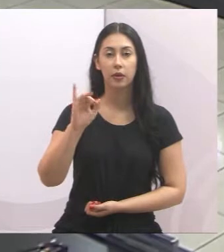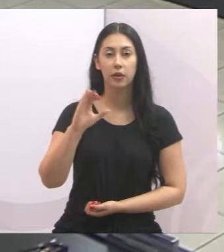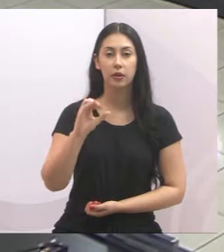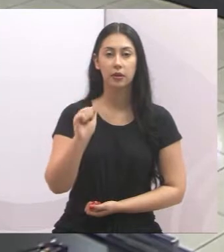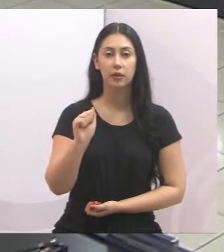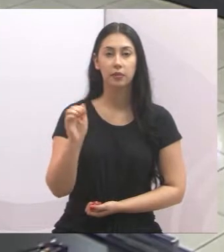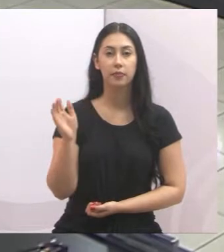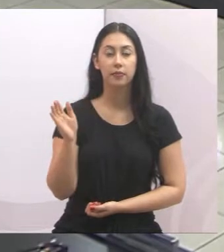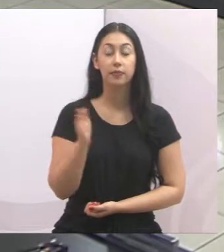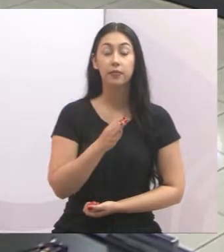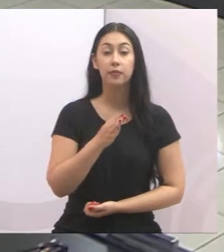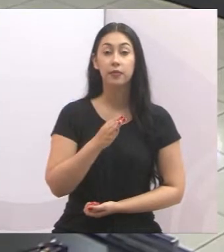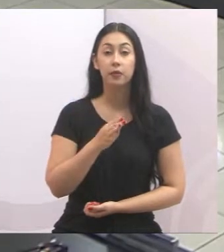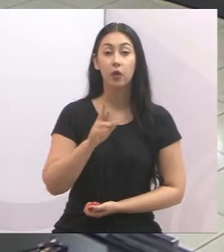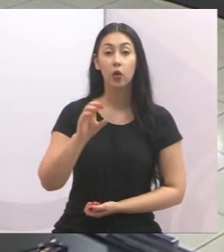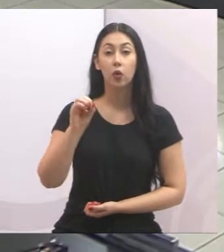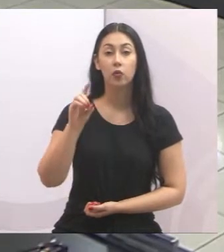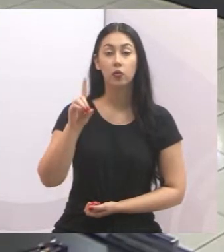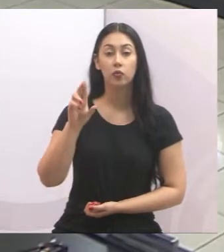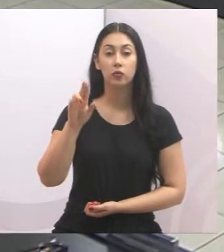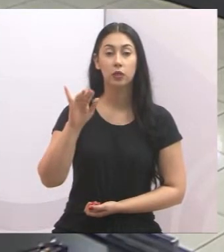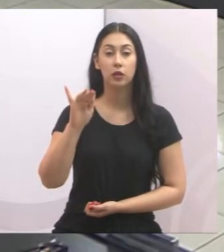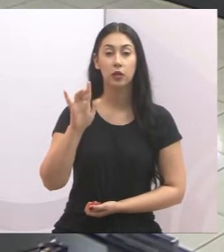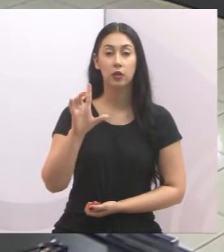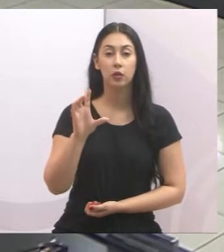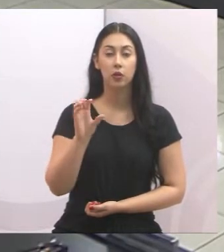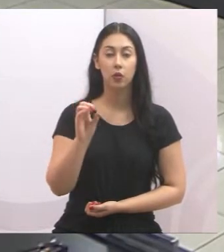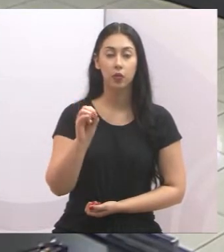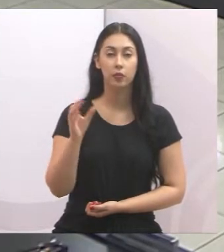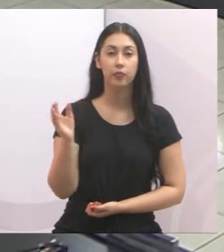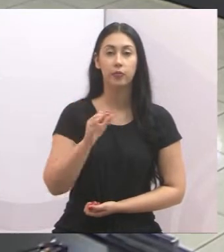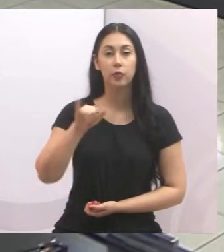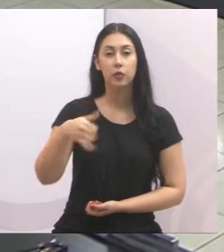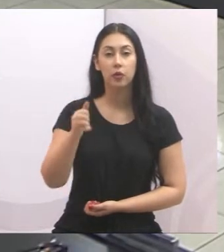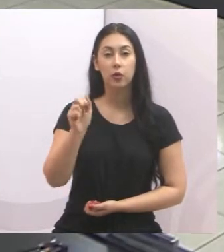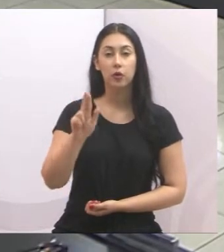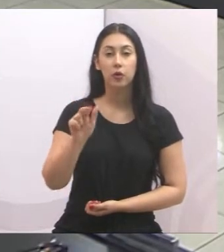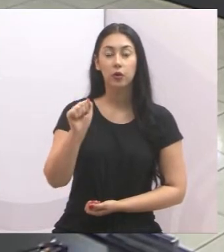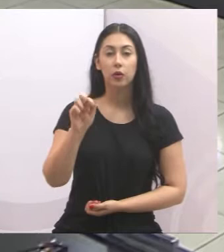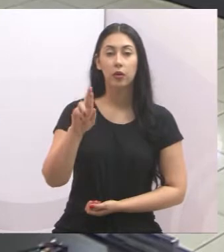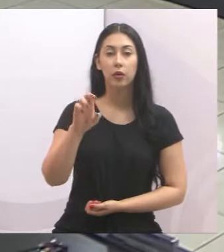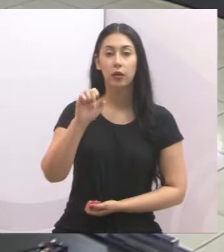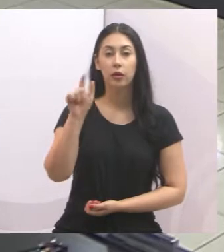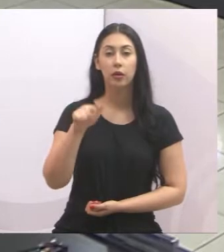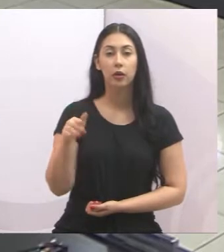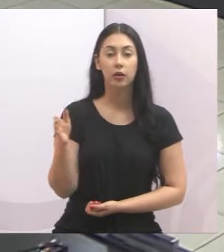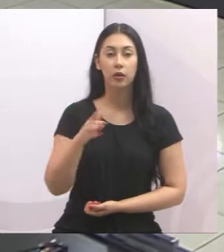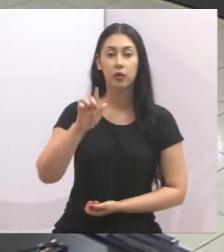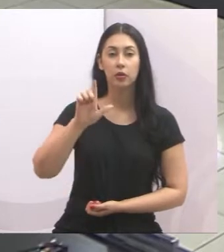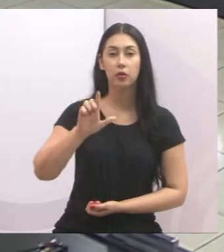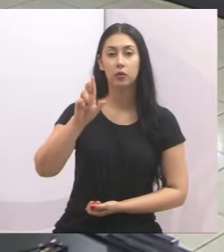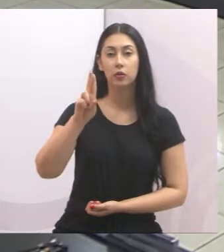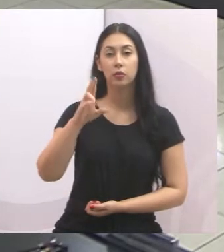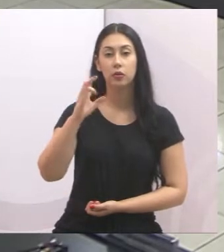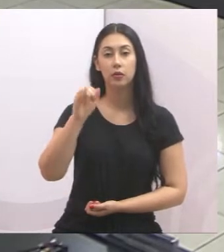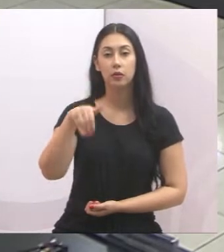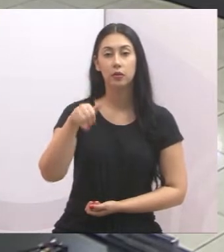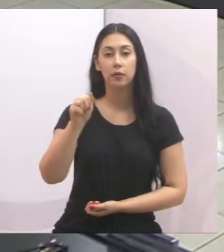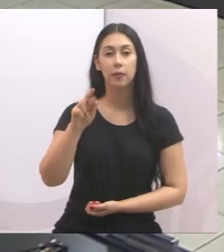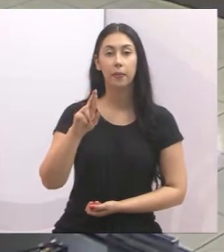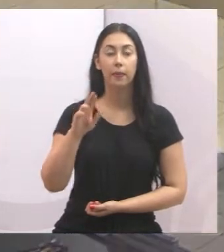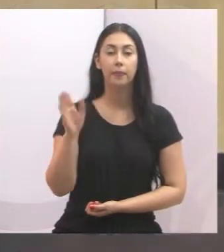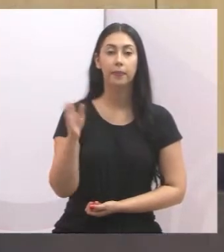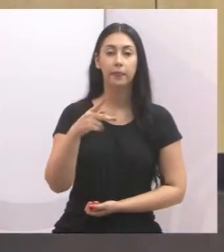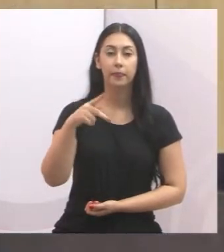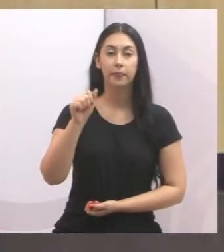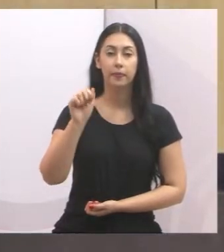Juliane, doutor Rodrigo Salomão, Juarez Araújo, Lucimar Ponciano,